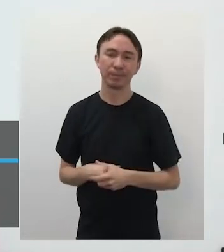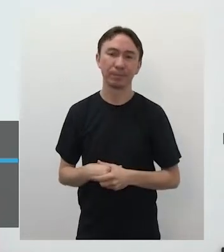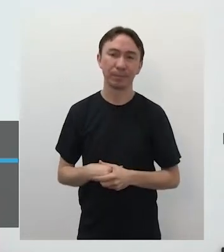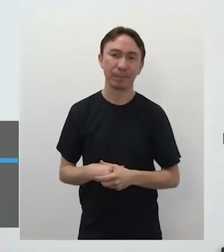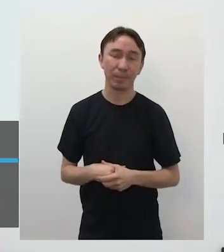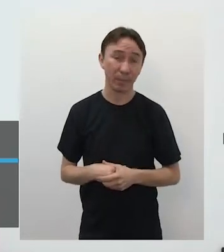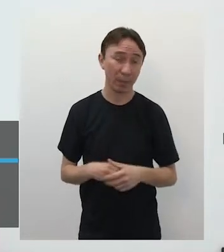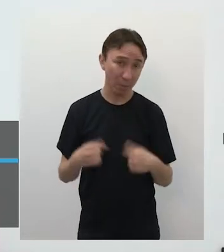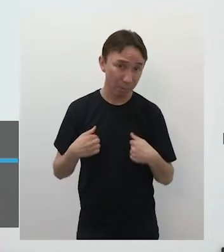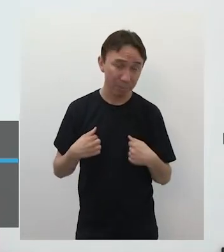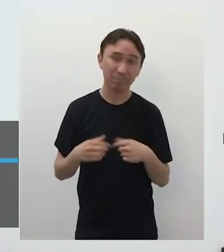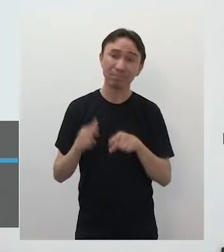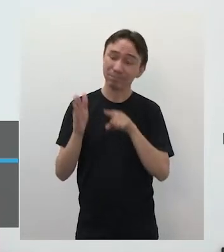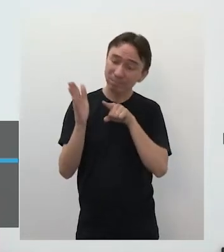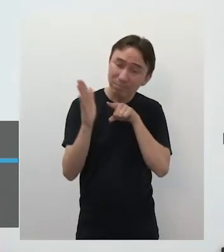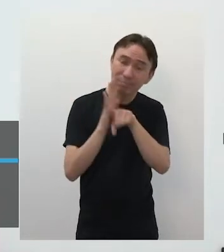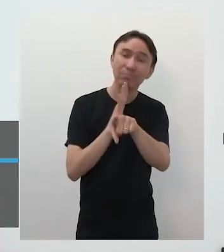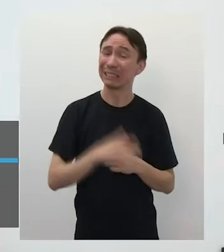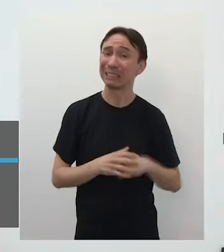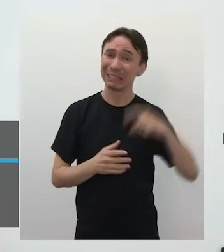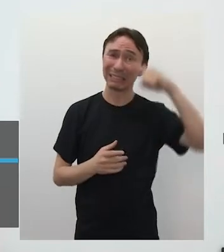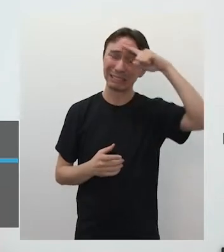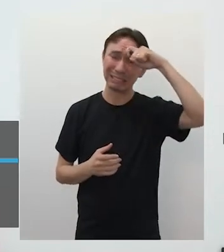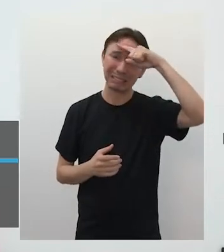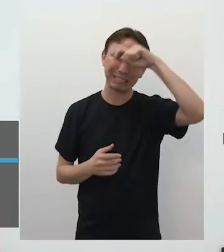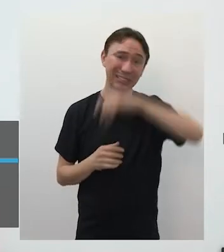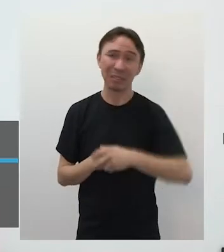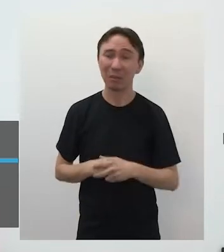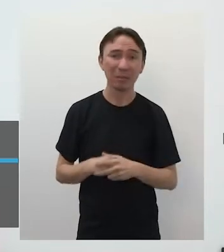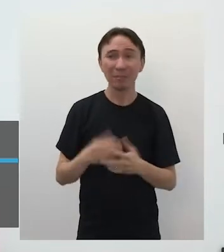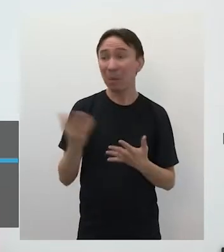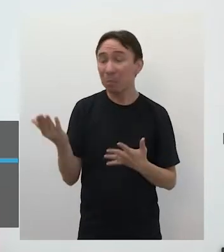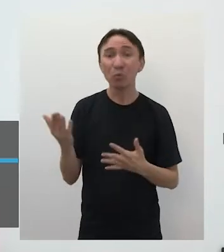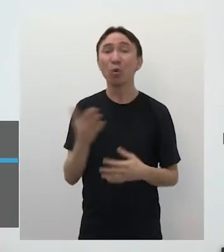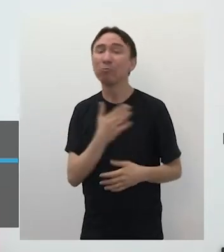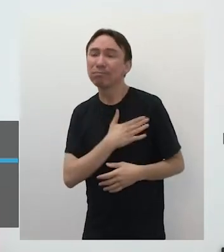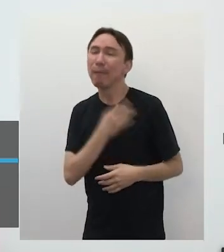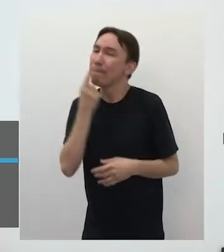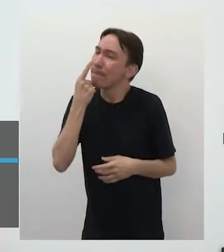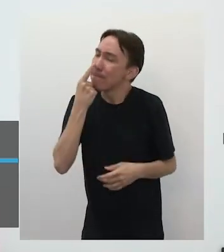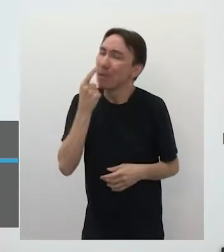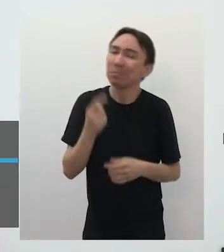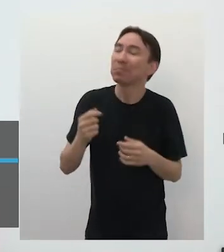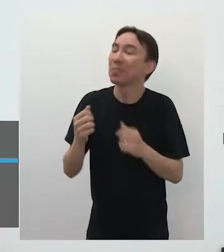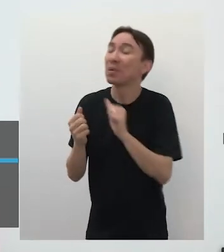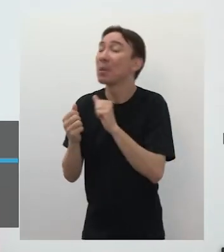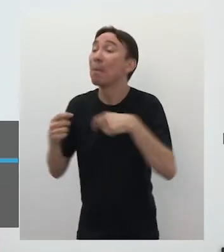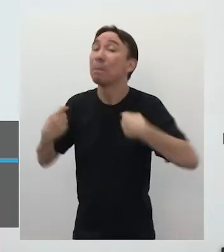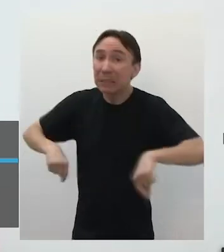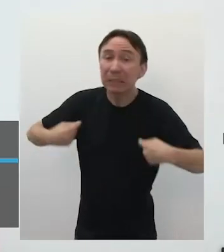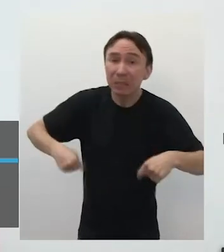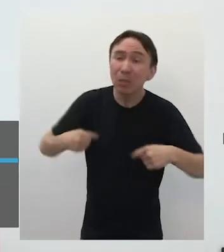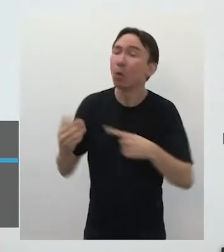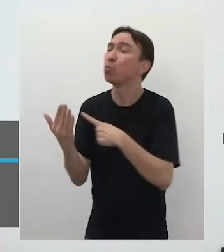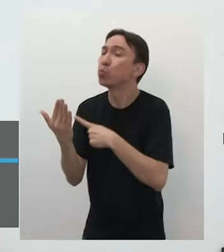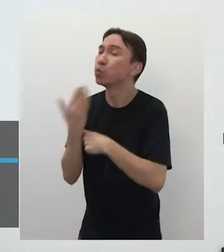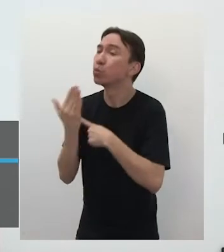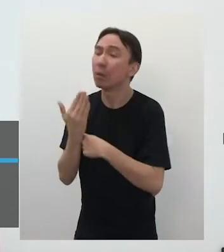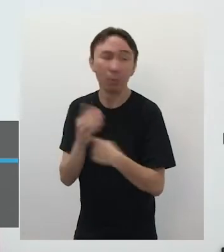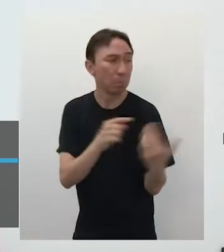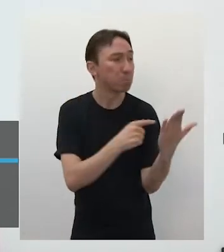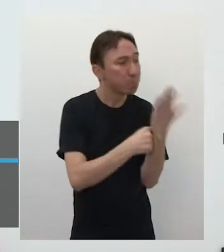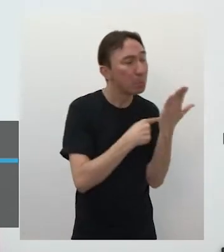foi uma funcionária e a filha dela muito querida. Isso marcou a todos, e todas as vezes que eu tenho a oportunidade de falar, eu